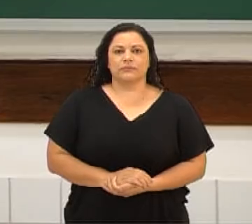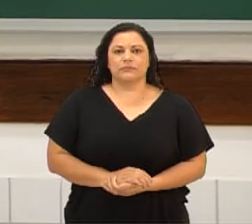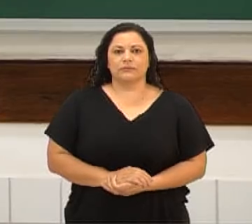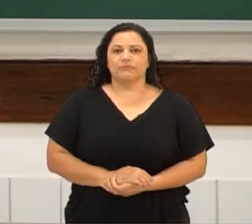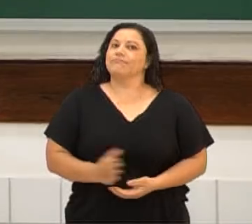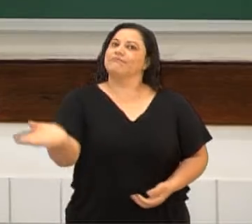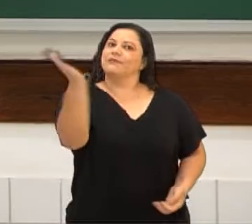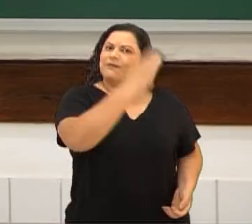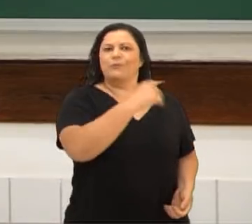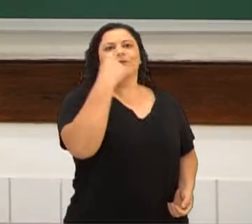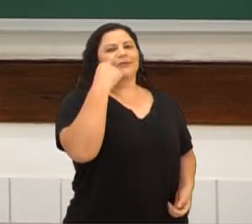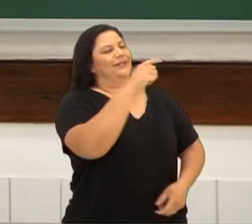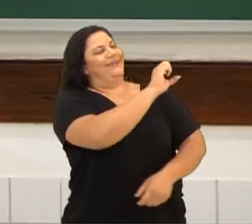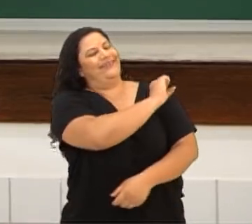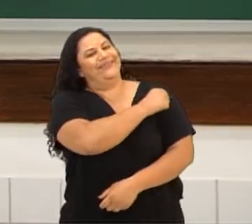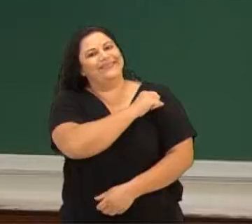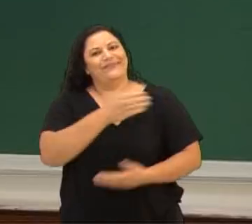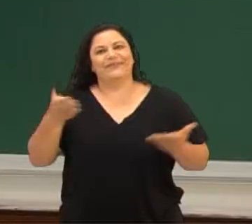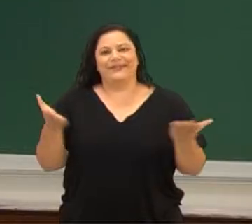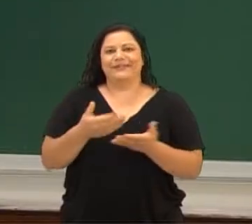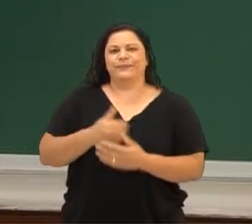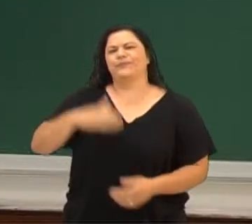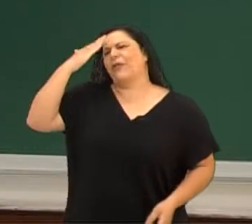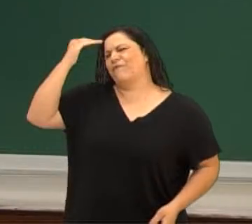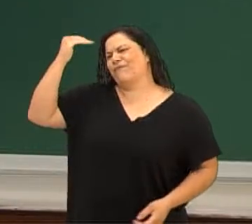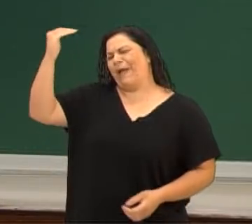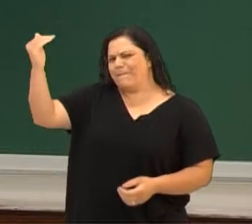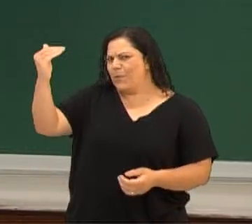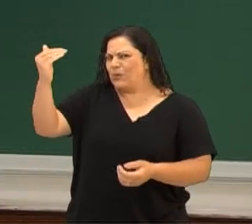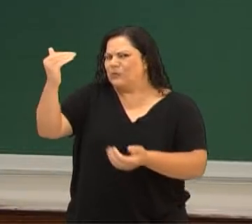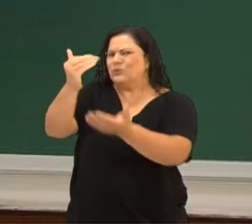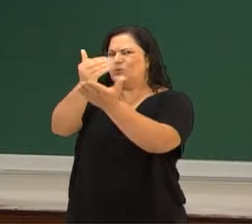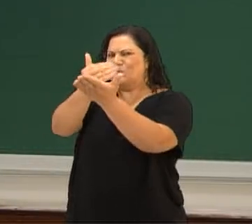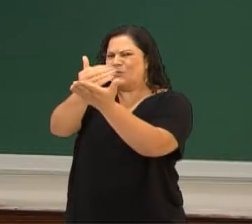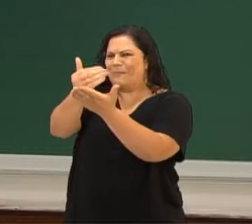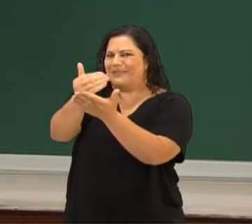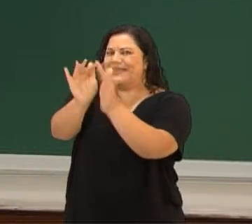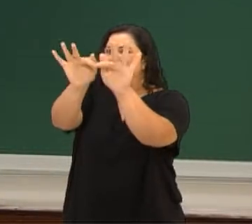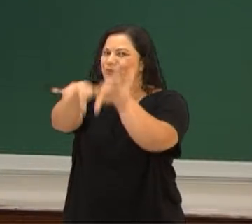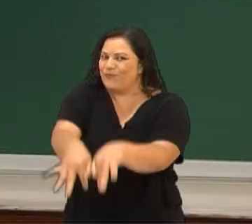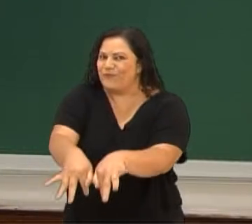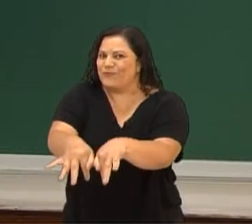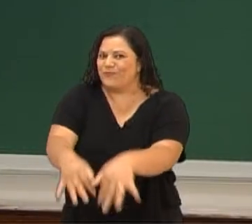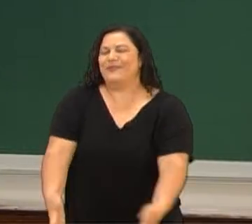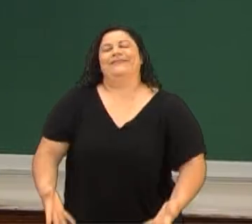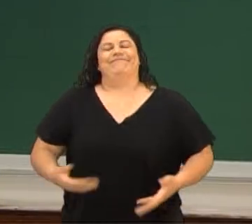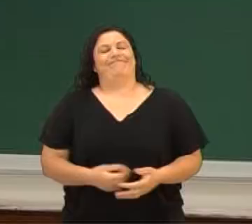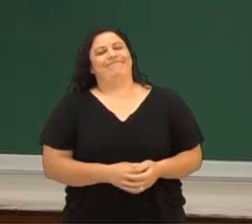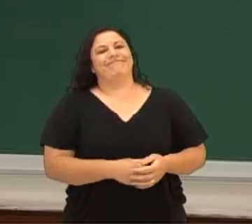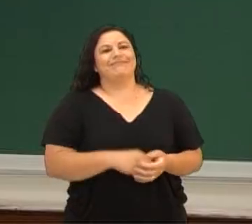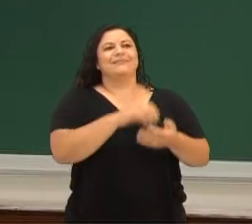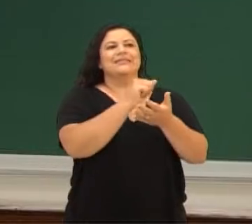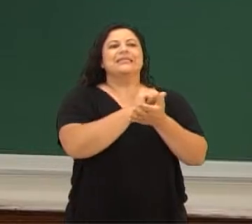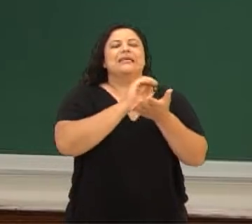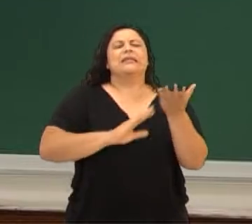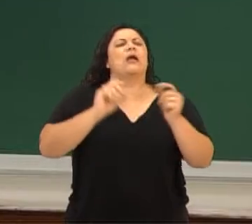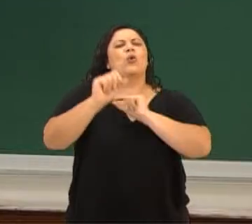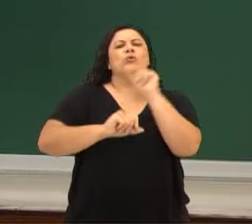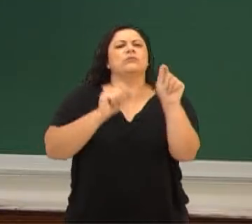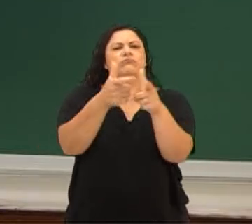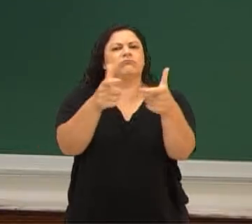Vamos lá, oitavo ano, já estamos aqui no famoso começo do fim, nossa última atividade, um questionário. A atividade econômica que tem